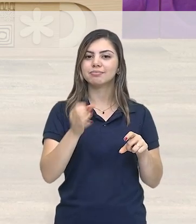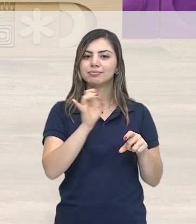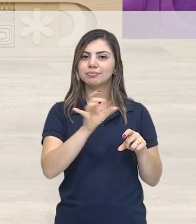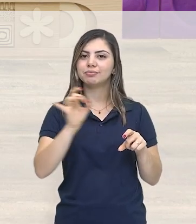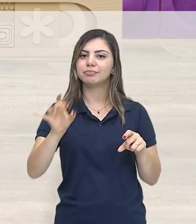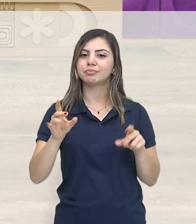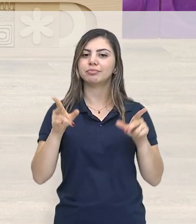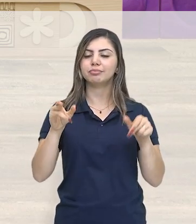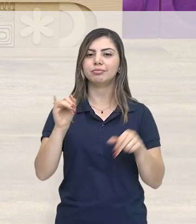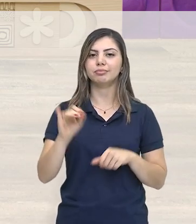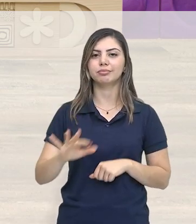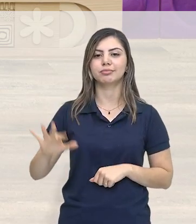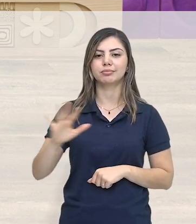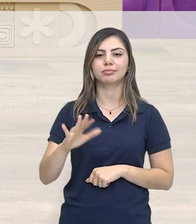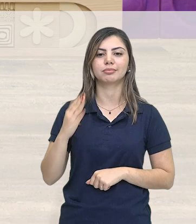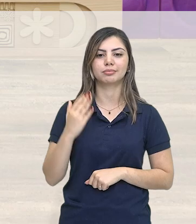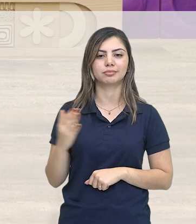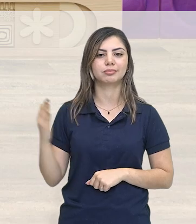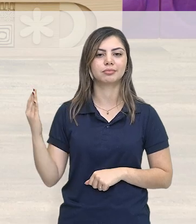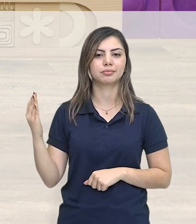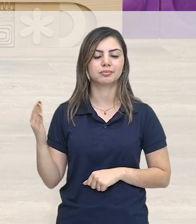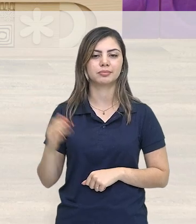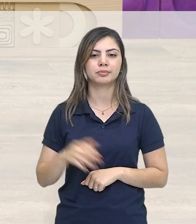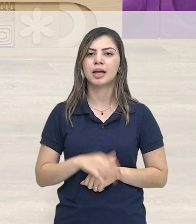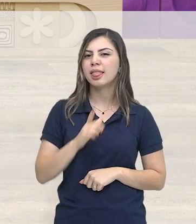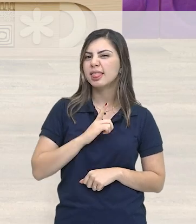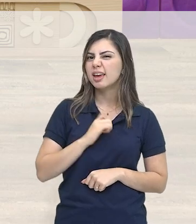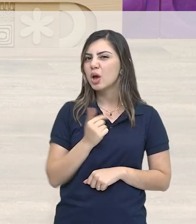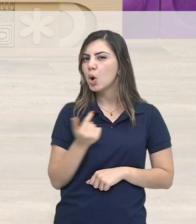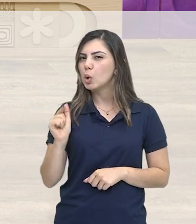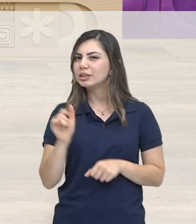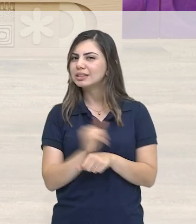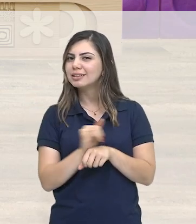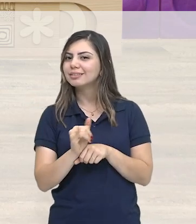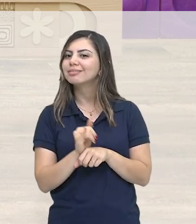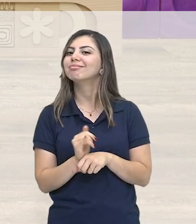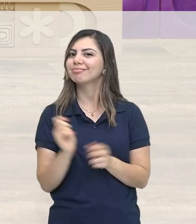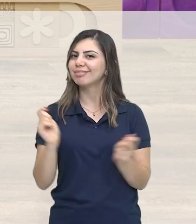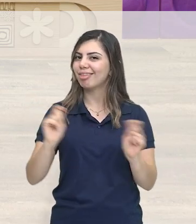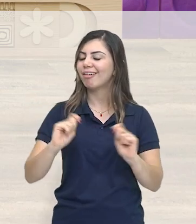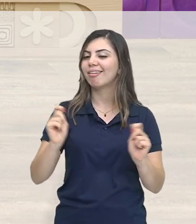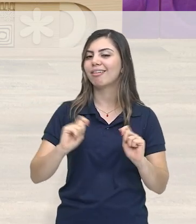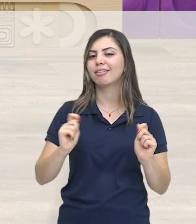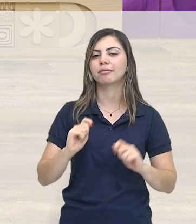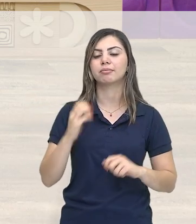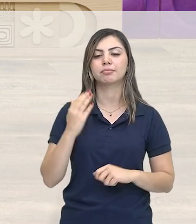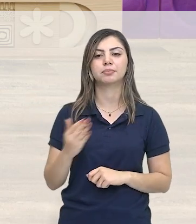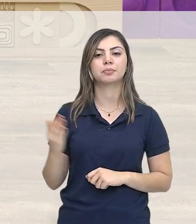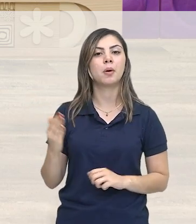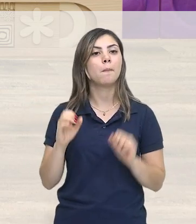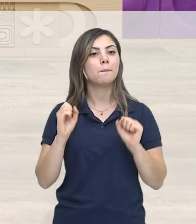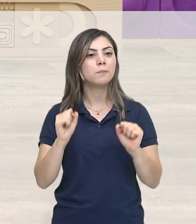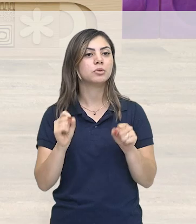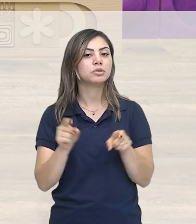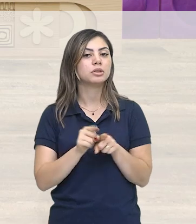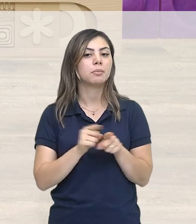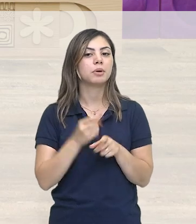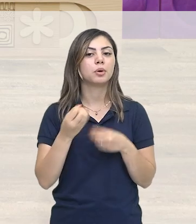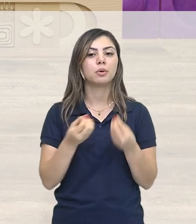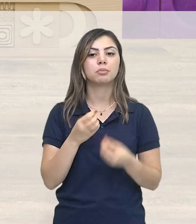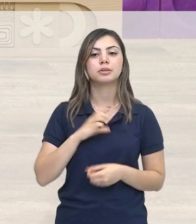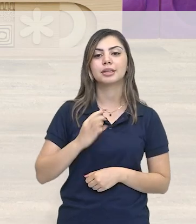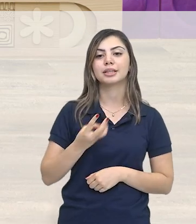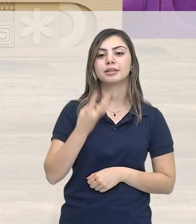como vocês estão vendo aqui ao lado. Será que tem outra possibilidade? Temos também. Olha só, ele poderia ter também